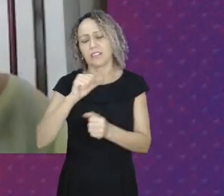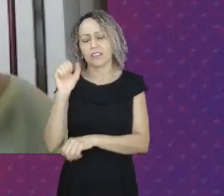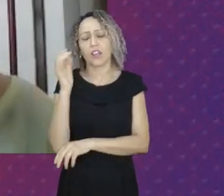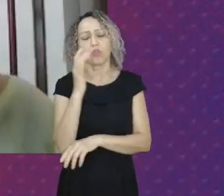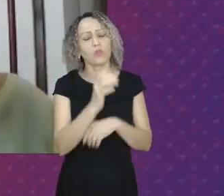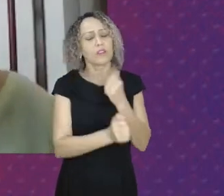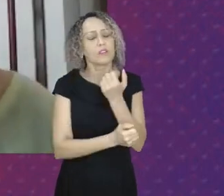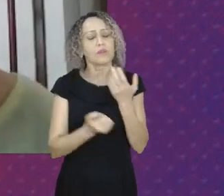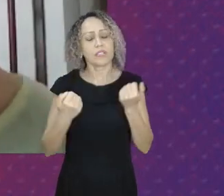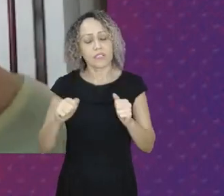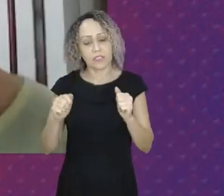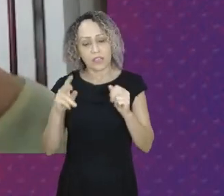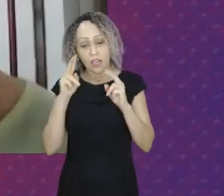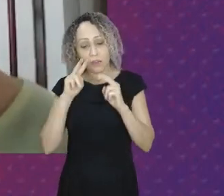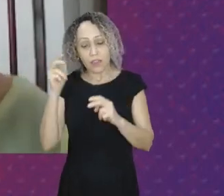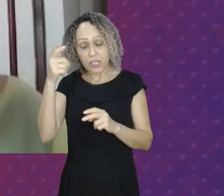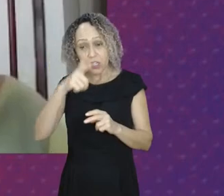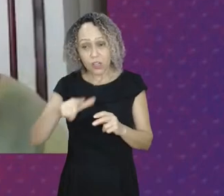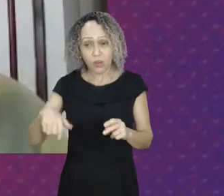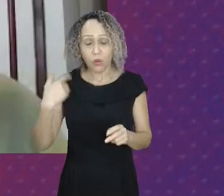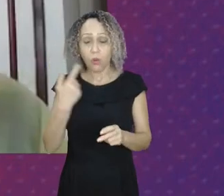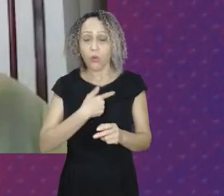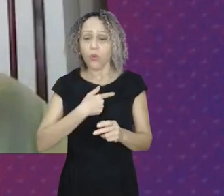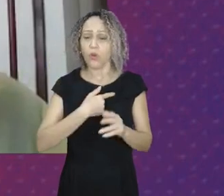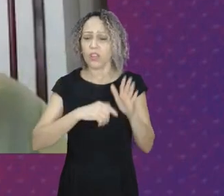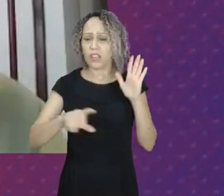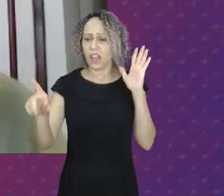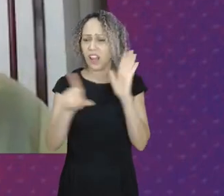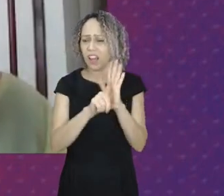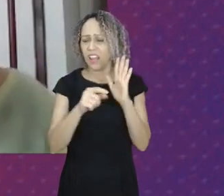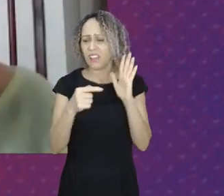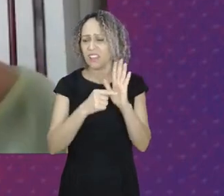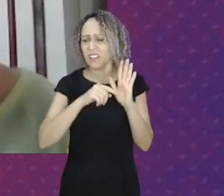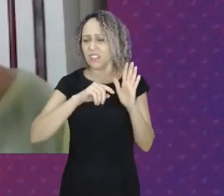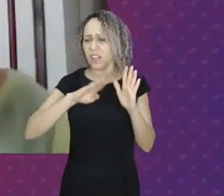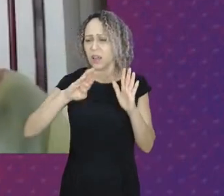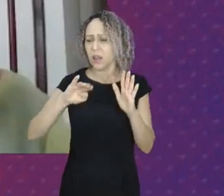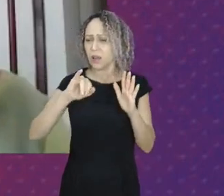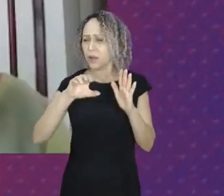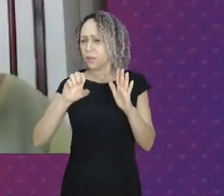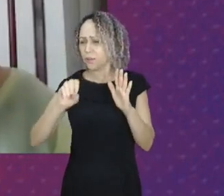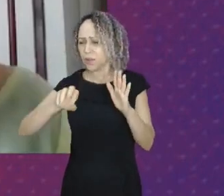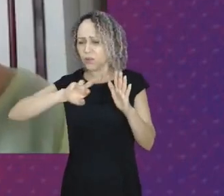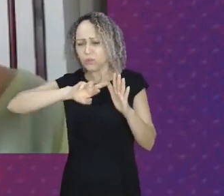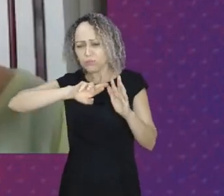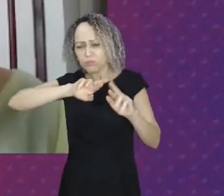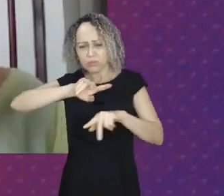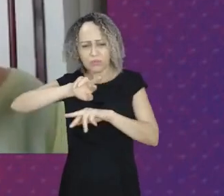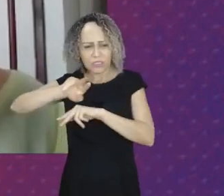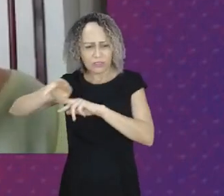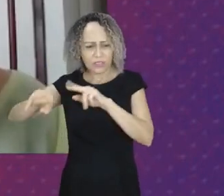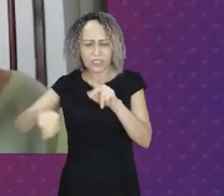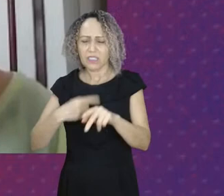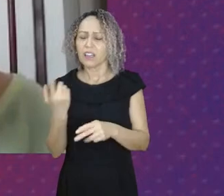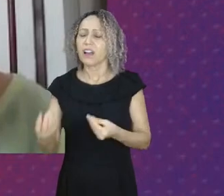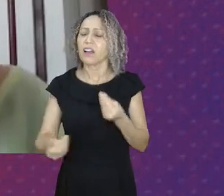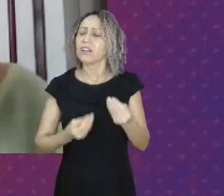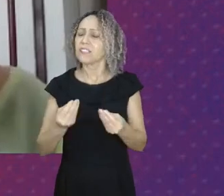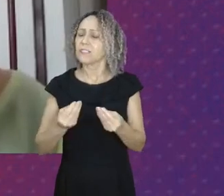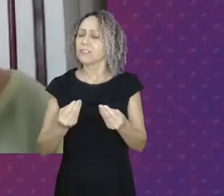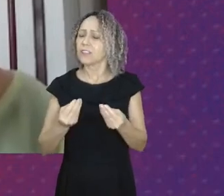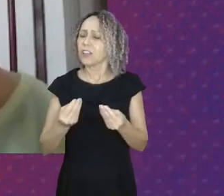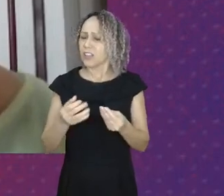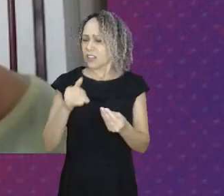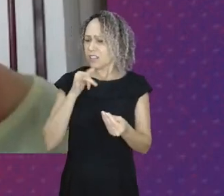revisitar e rever o nosso marco legal da biodiversidade, que acaba transformando em exceção aquilo que deve ser